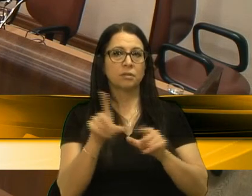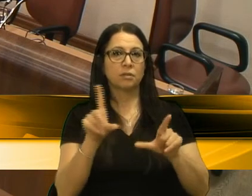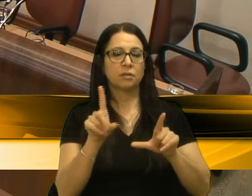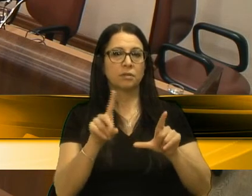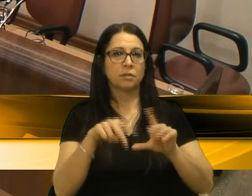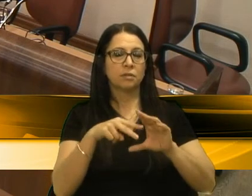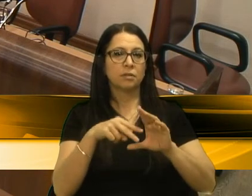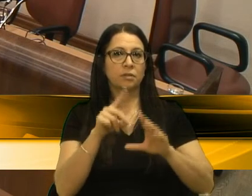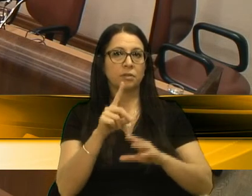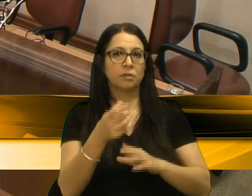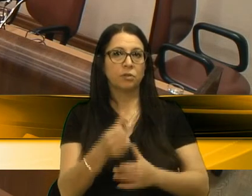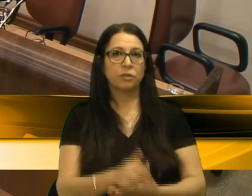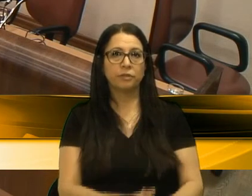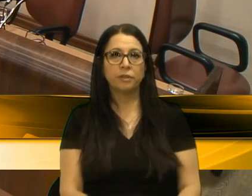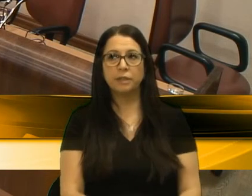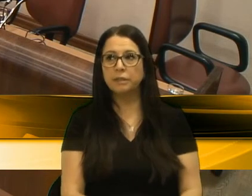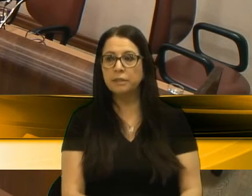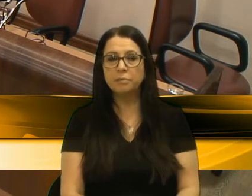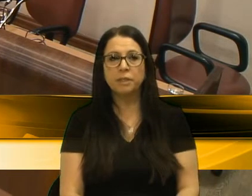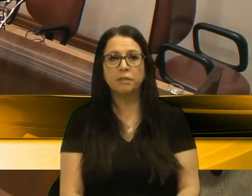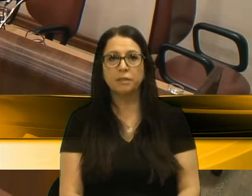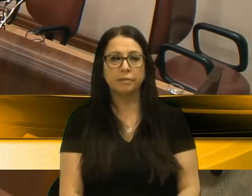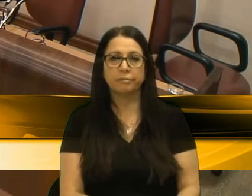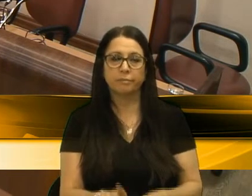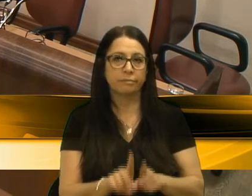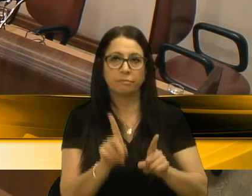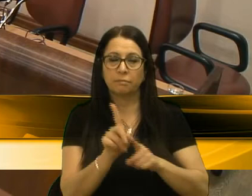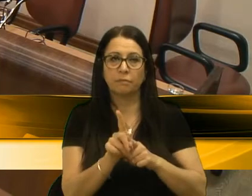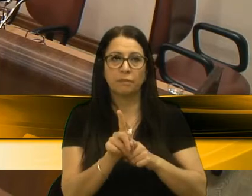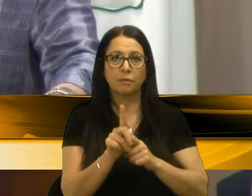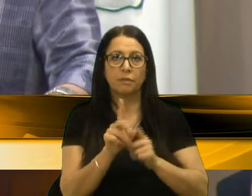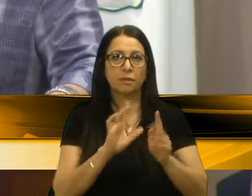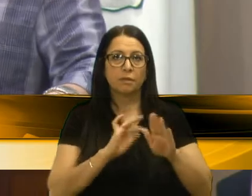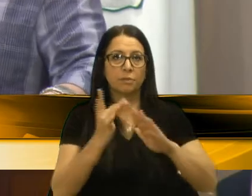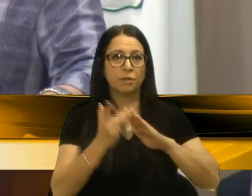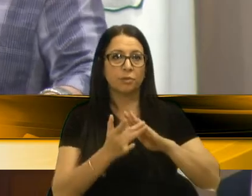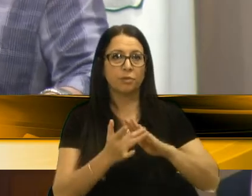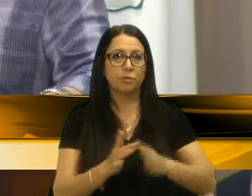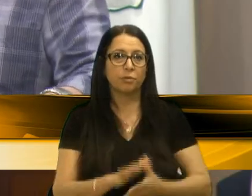Câmara, canal 16, pelas nossas mídias sociais.